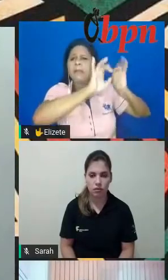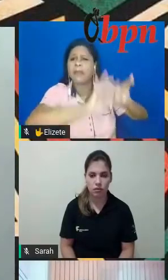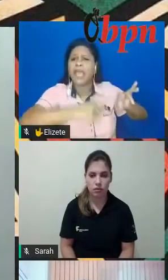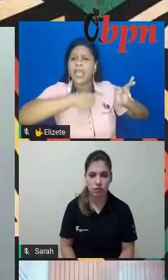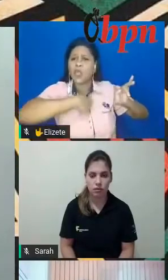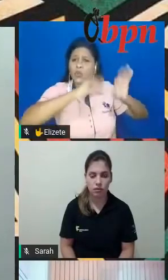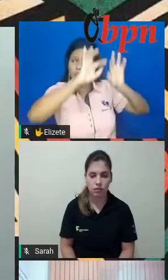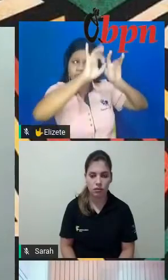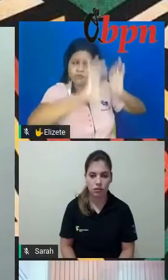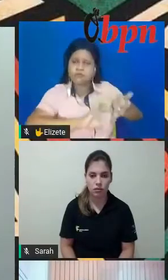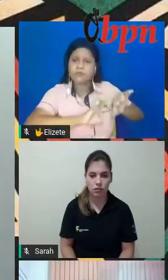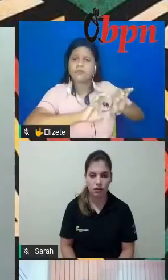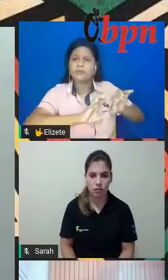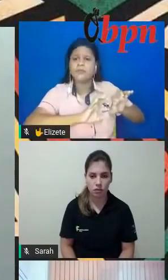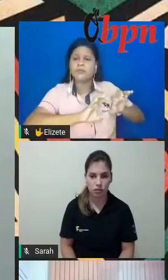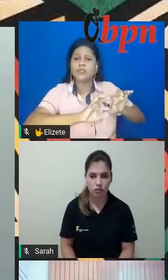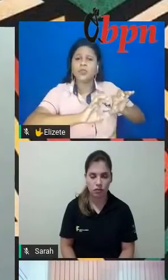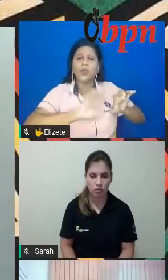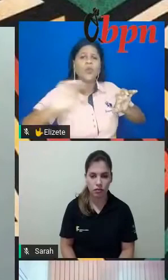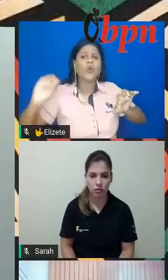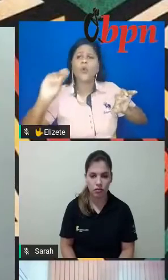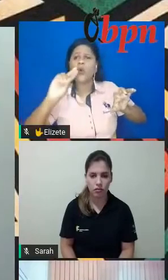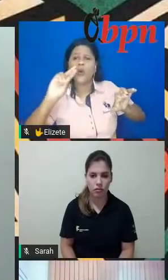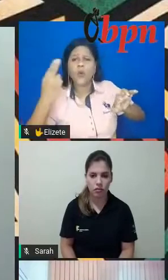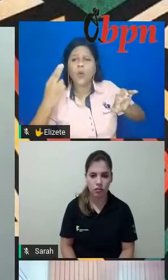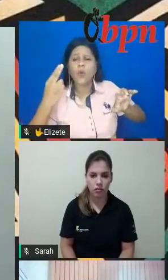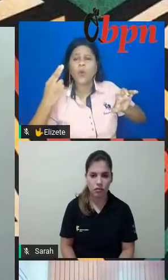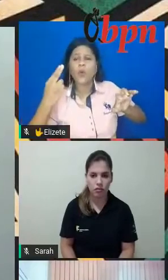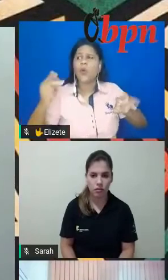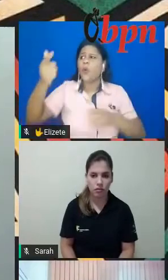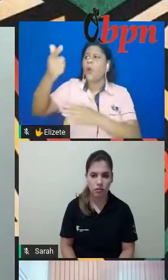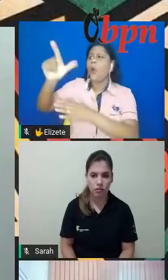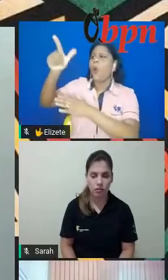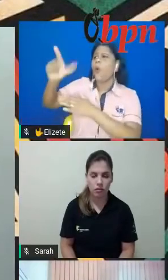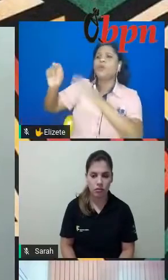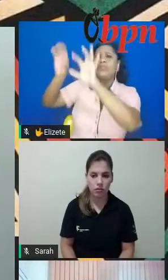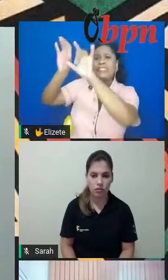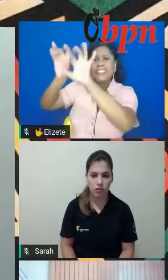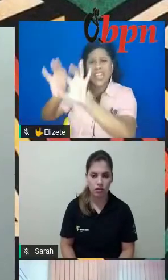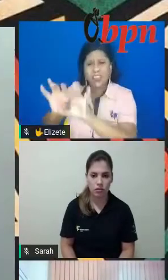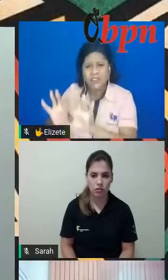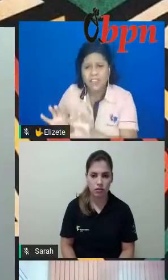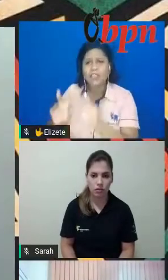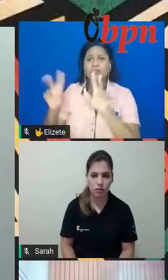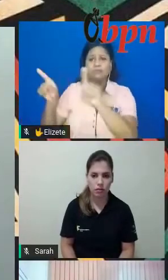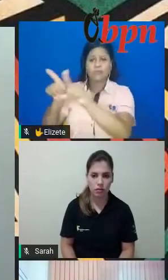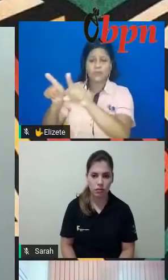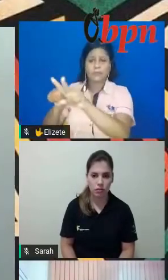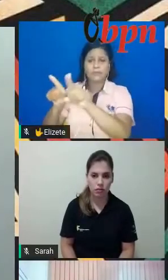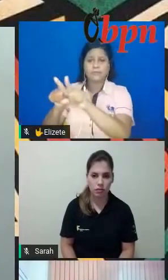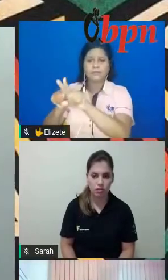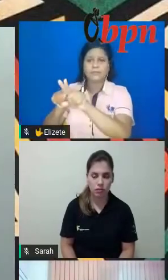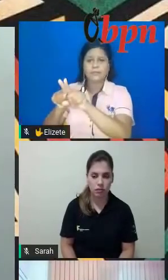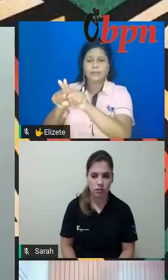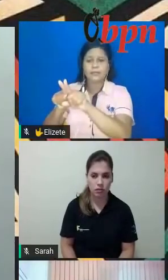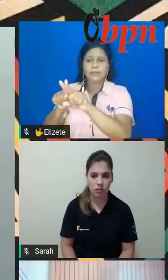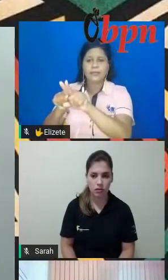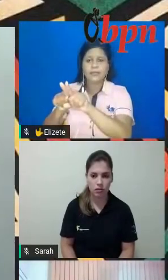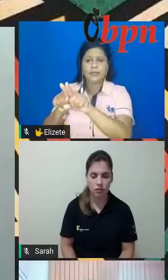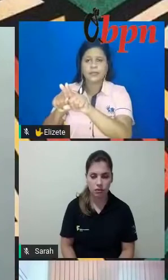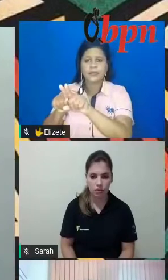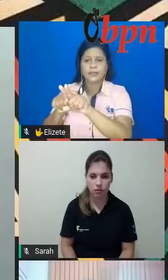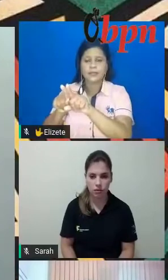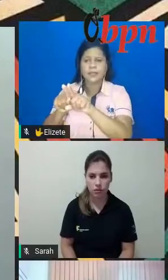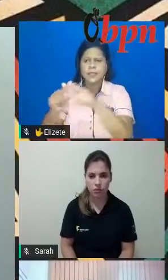ou tudo que vários escritores e escritoras escreveram, e que se alinham, né, a esse projeto